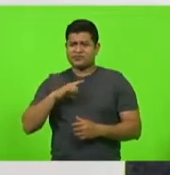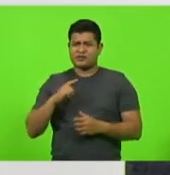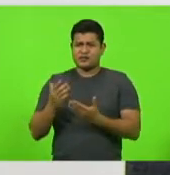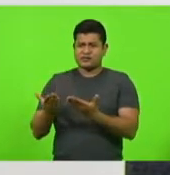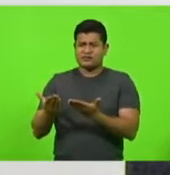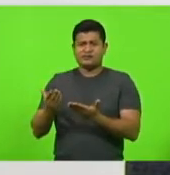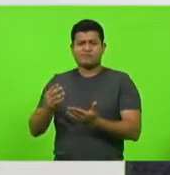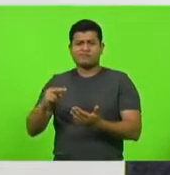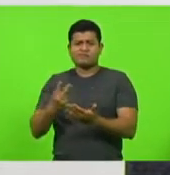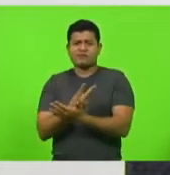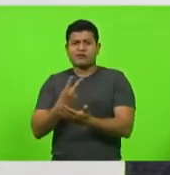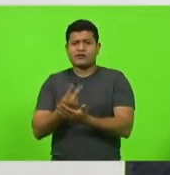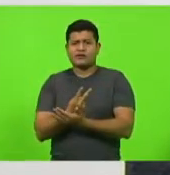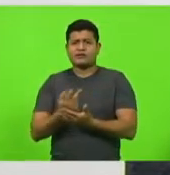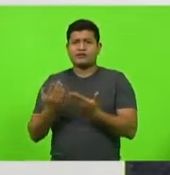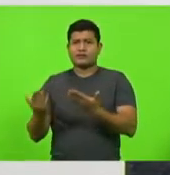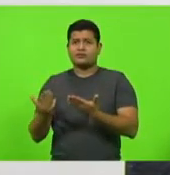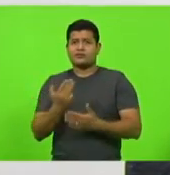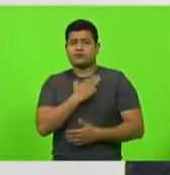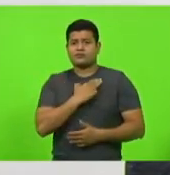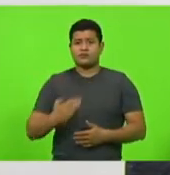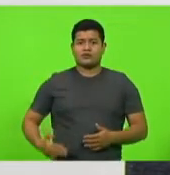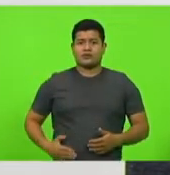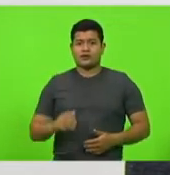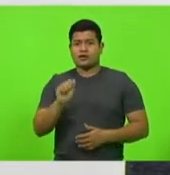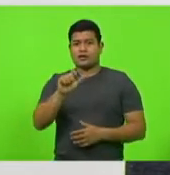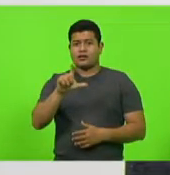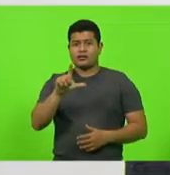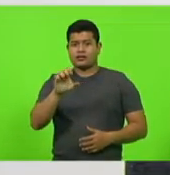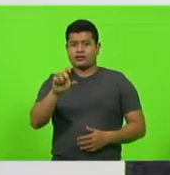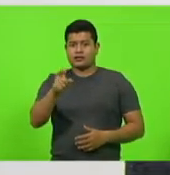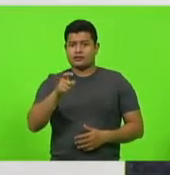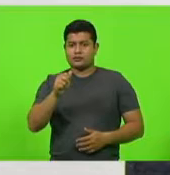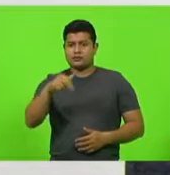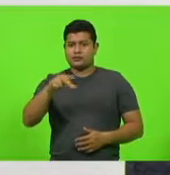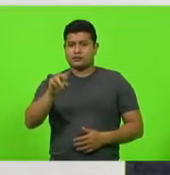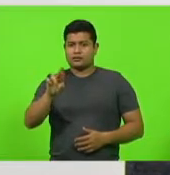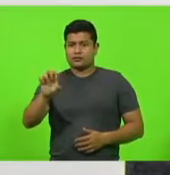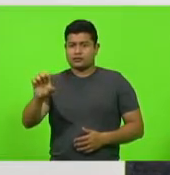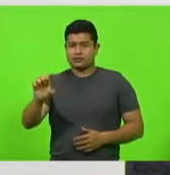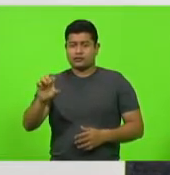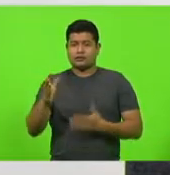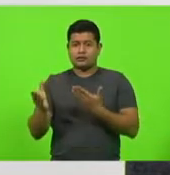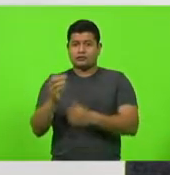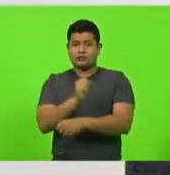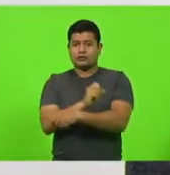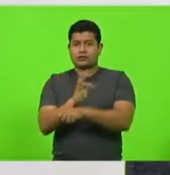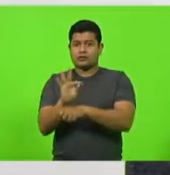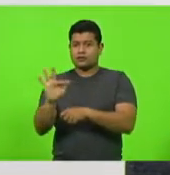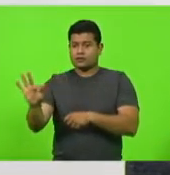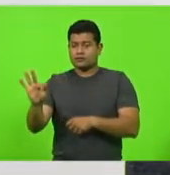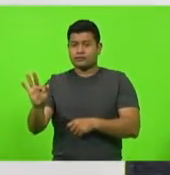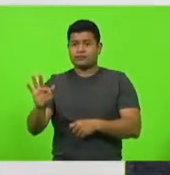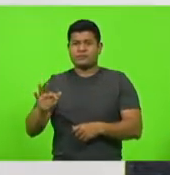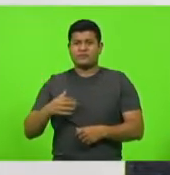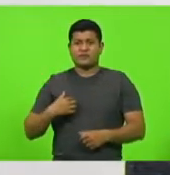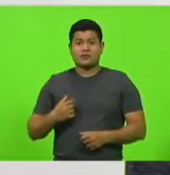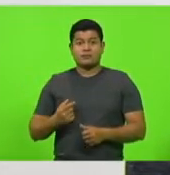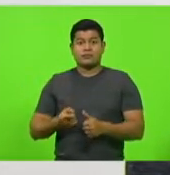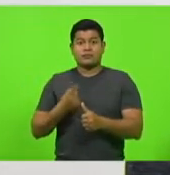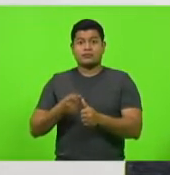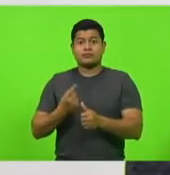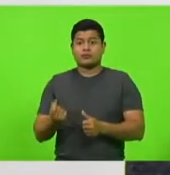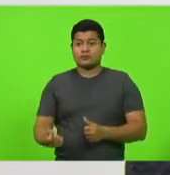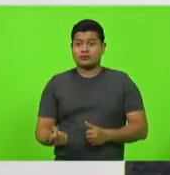Moraes do STF. É esquisitíssimo, em primeiro lugar, que ele apareça tanto no noticiário como